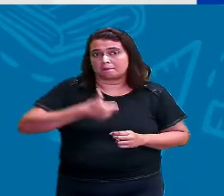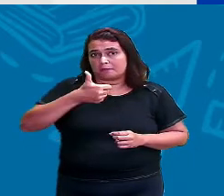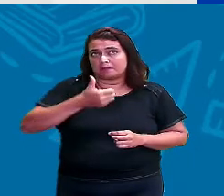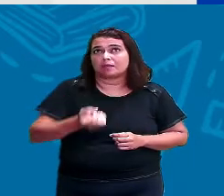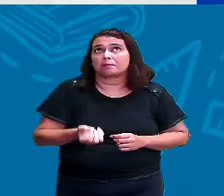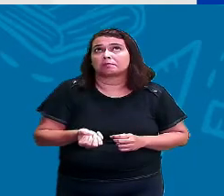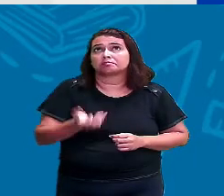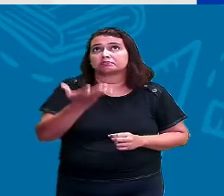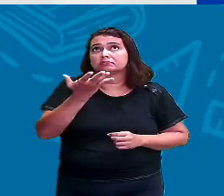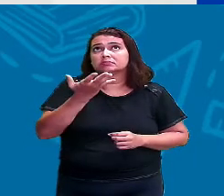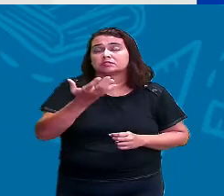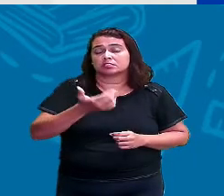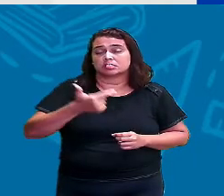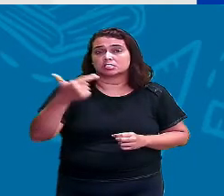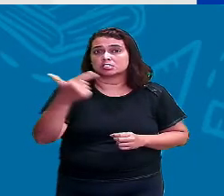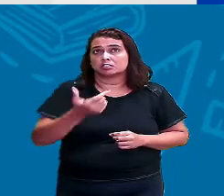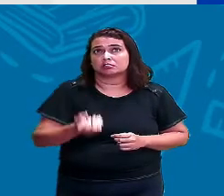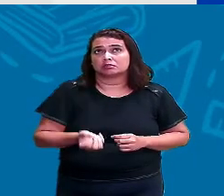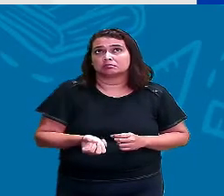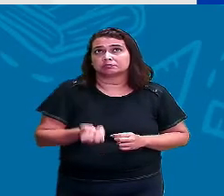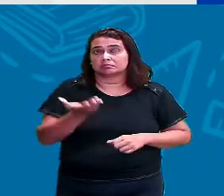se eu tenho uma moeda,